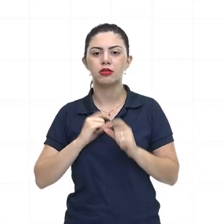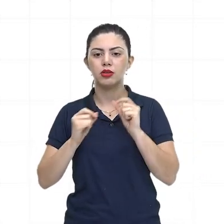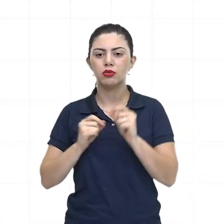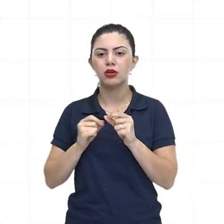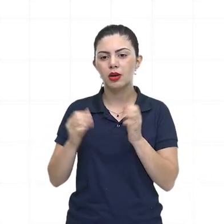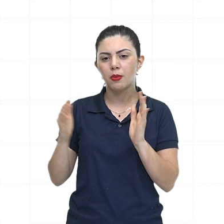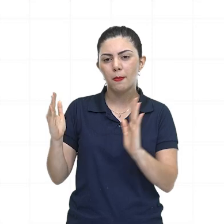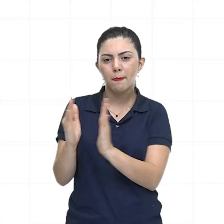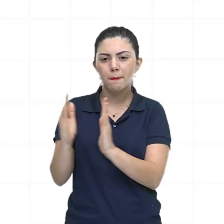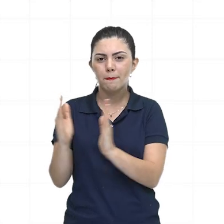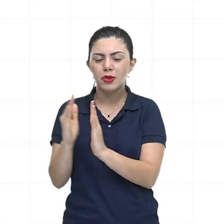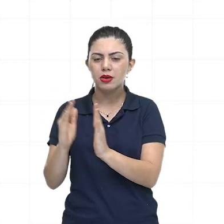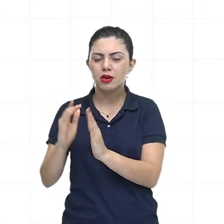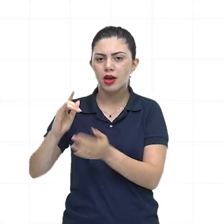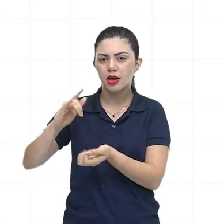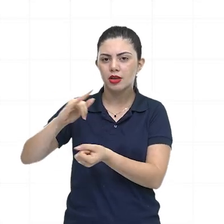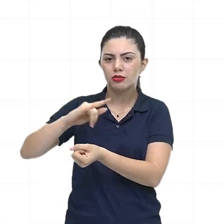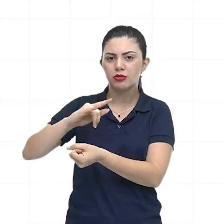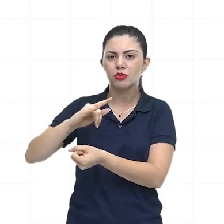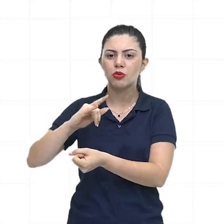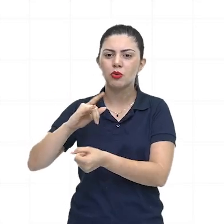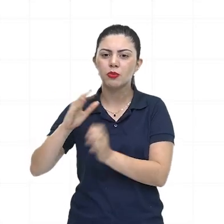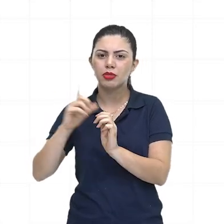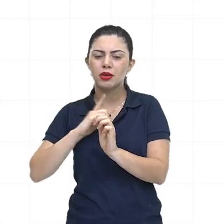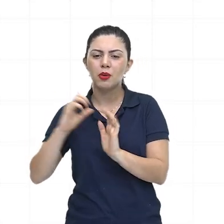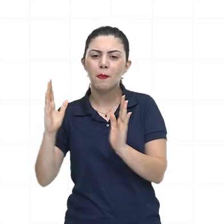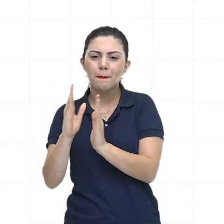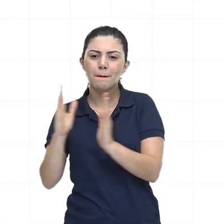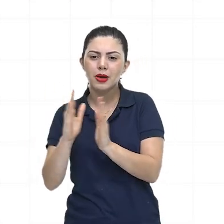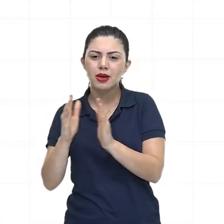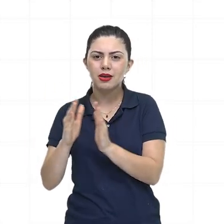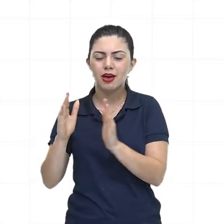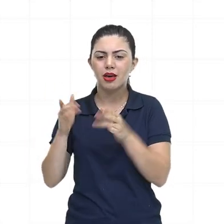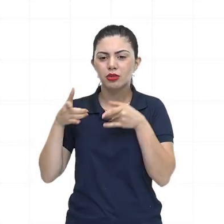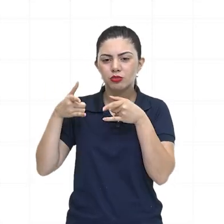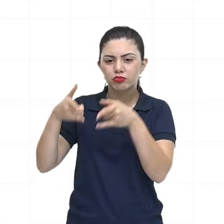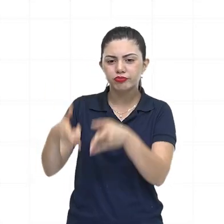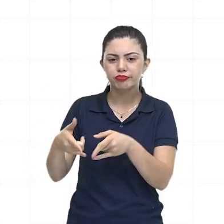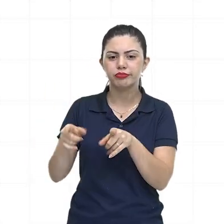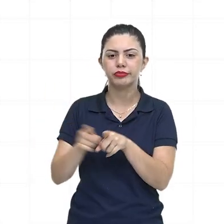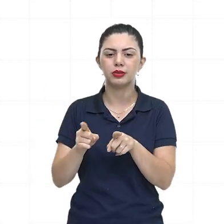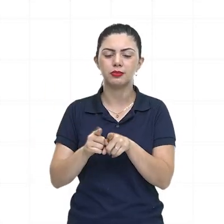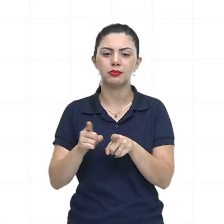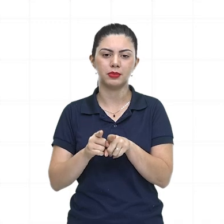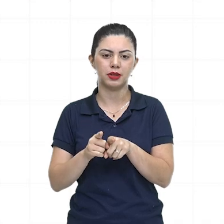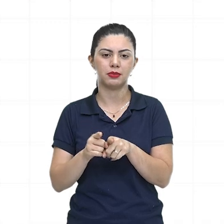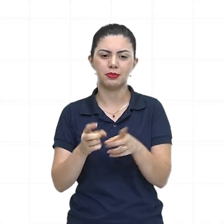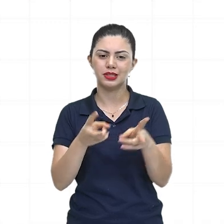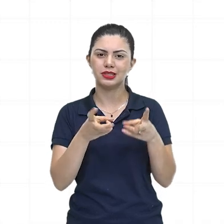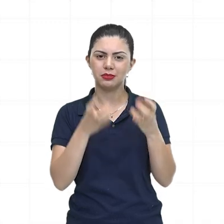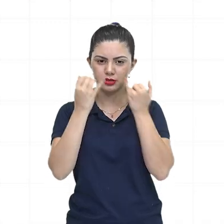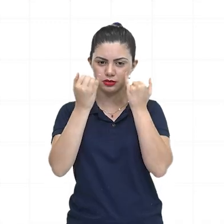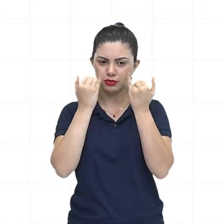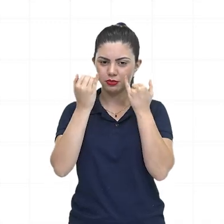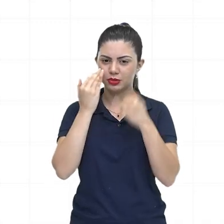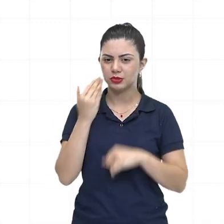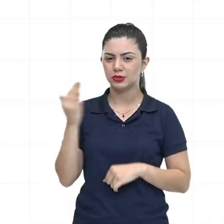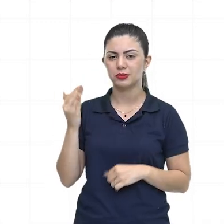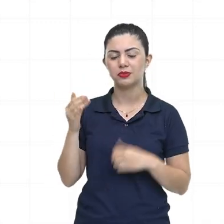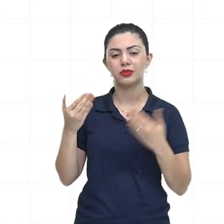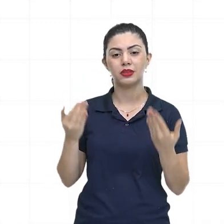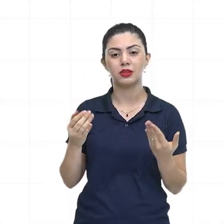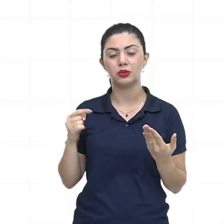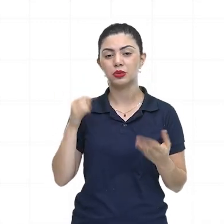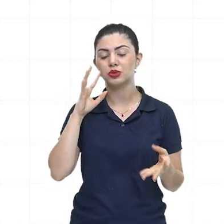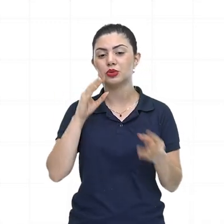Aqui é acesso aqui à cozinha americana, né? É uma sala de estar aqui. Então a gente pode determinar que esse vão